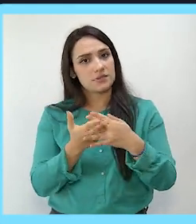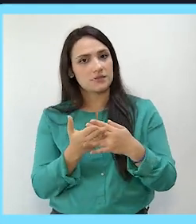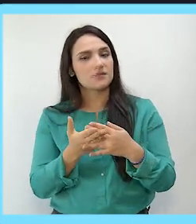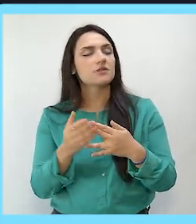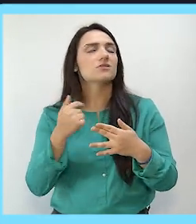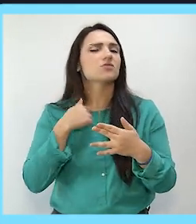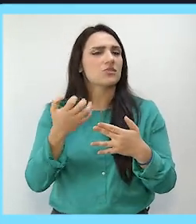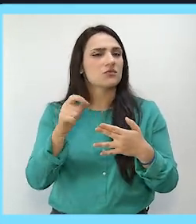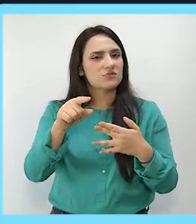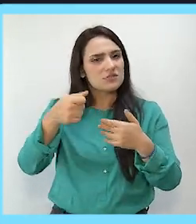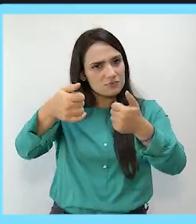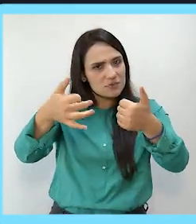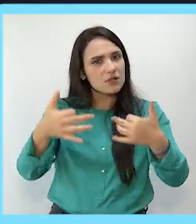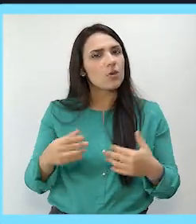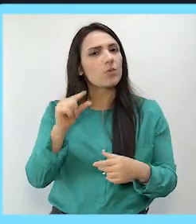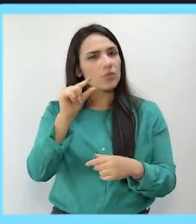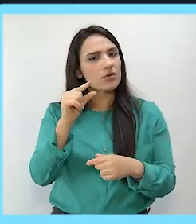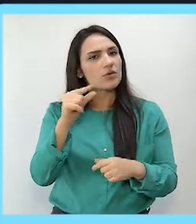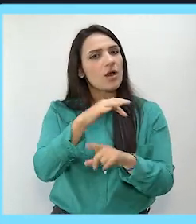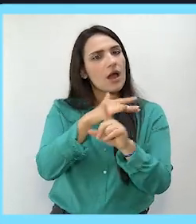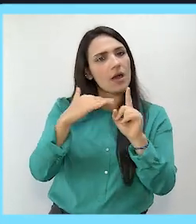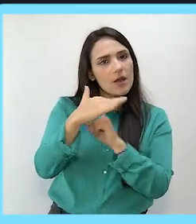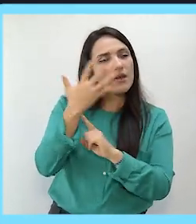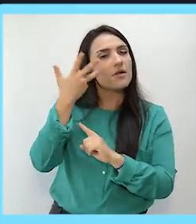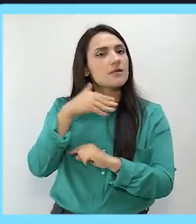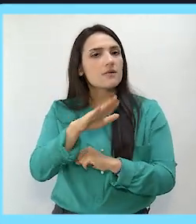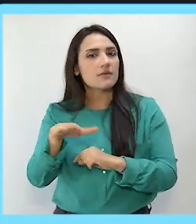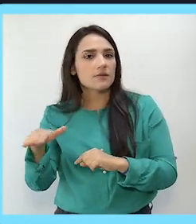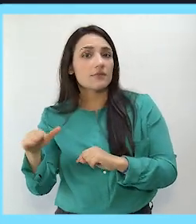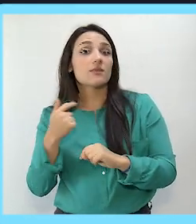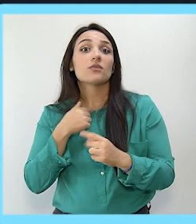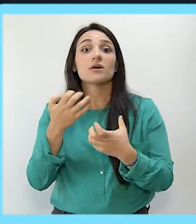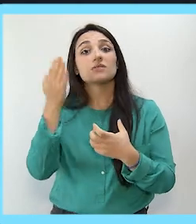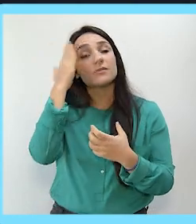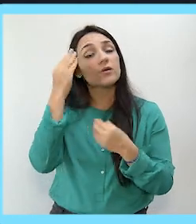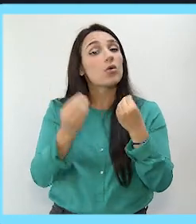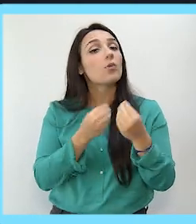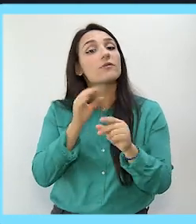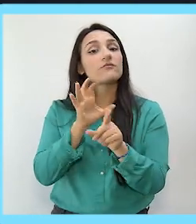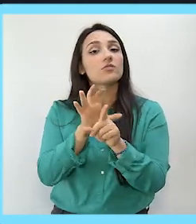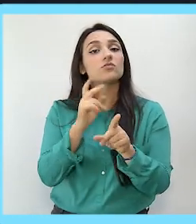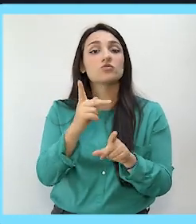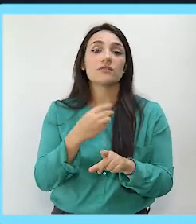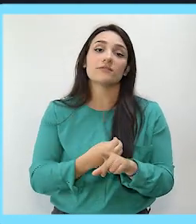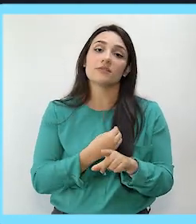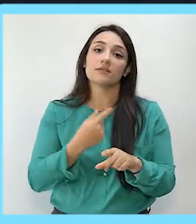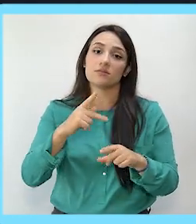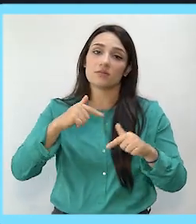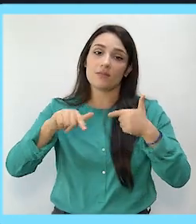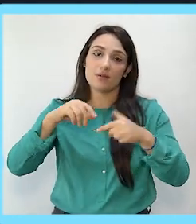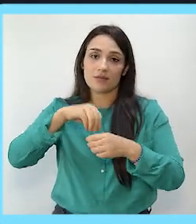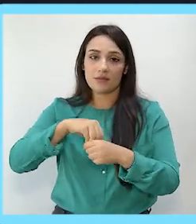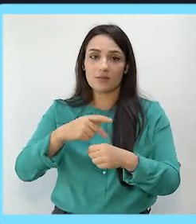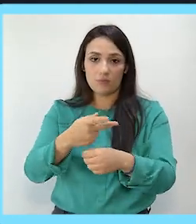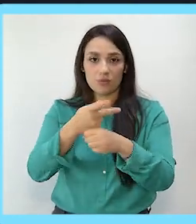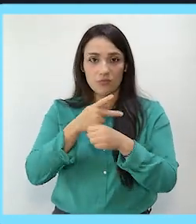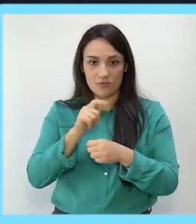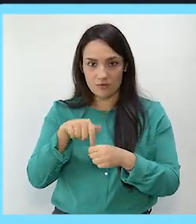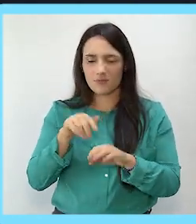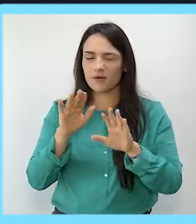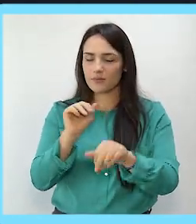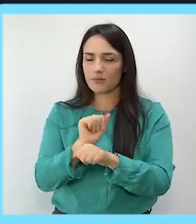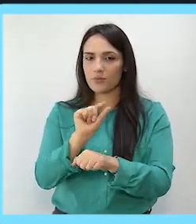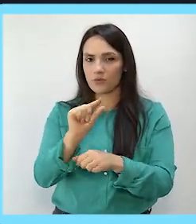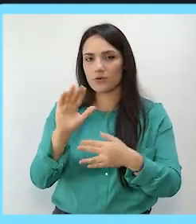área ambiental, em relação às crianças e adolescentes, e ver como é que isso repercutiu depois, né, na tua atuação na Procuradoria do